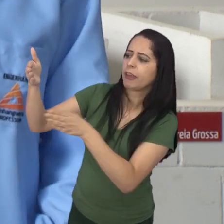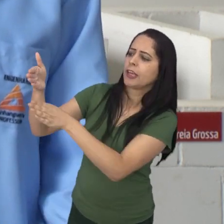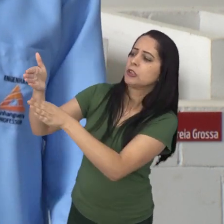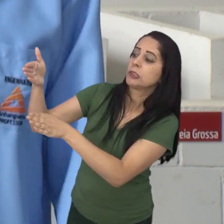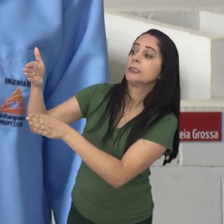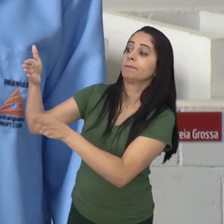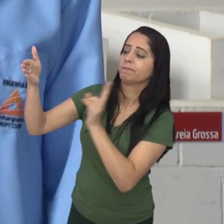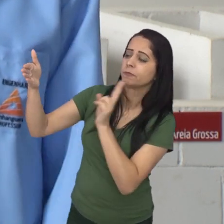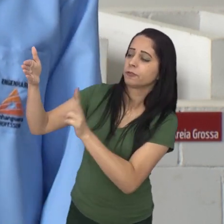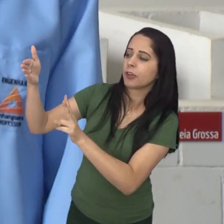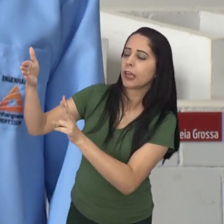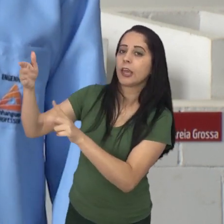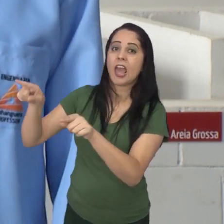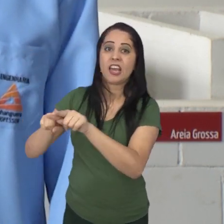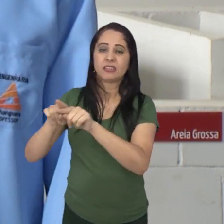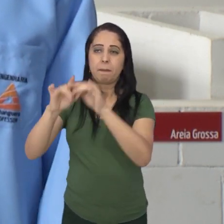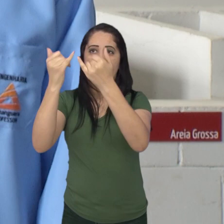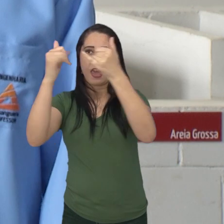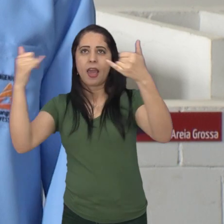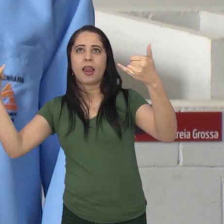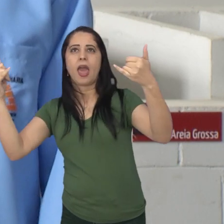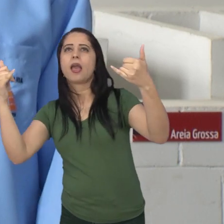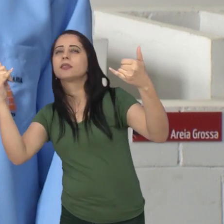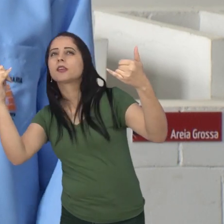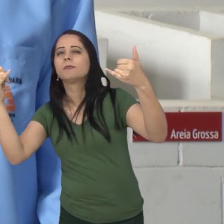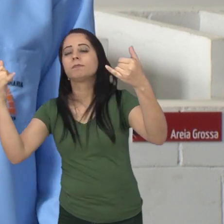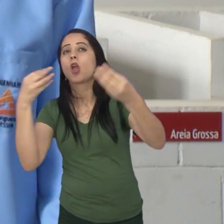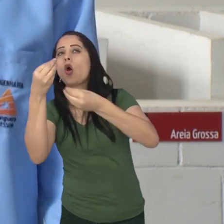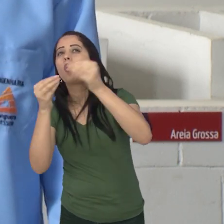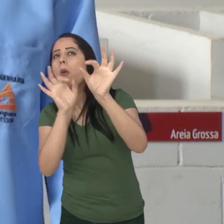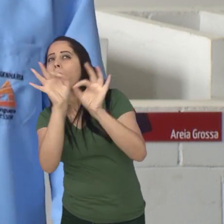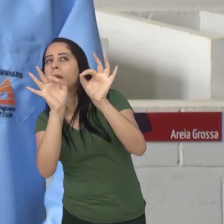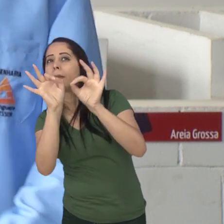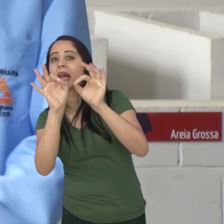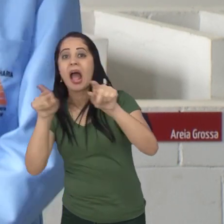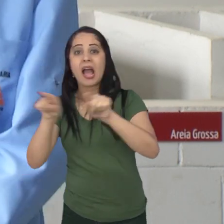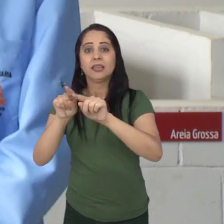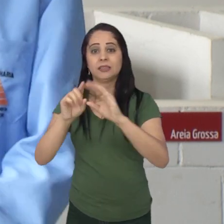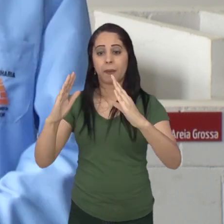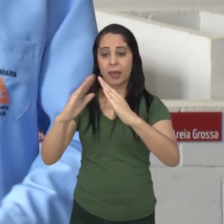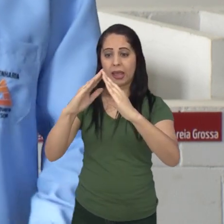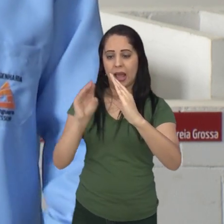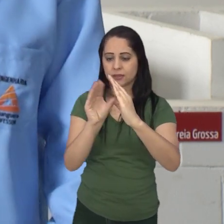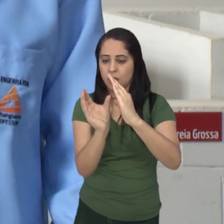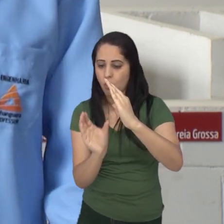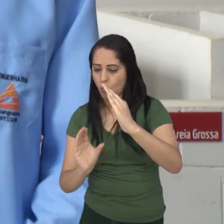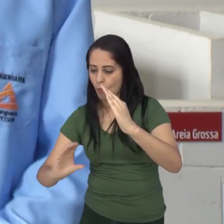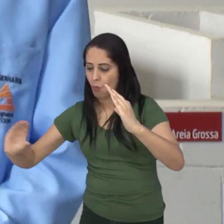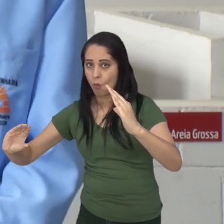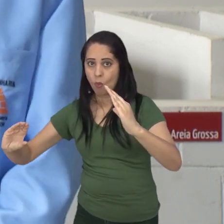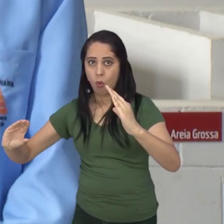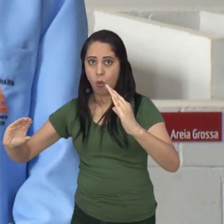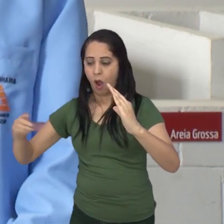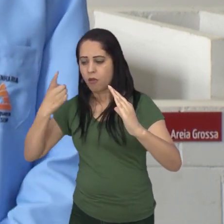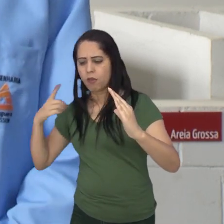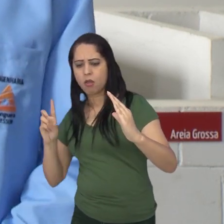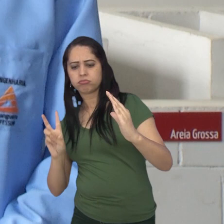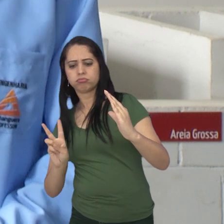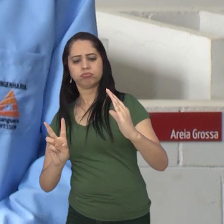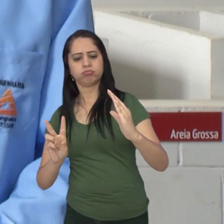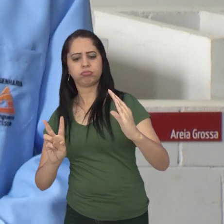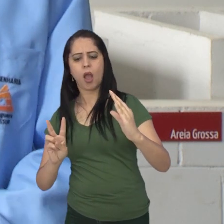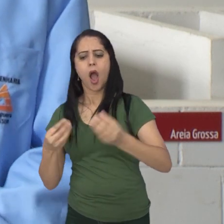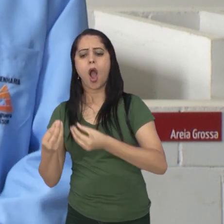paredes, estruturas, instalações elétricas, os fios, hidráulicas, as